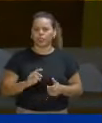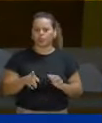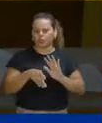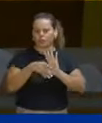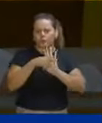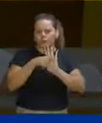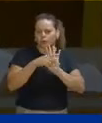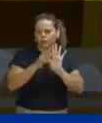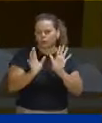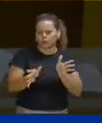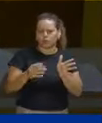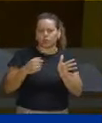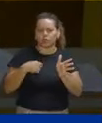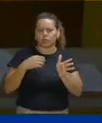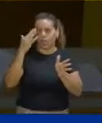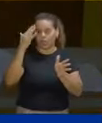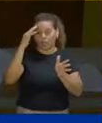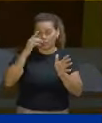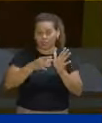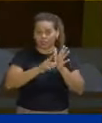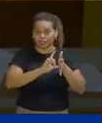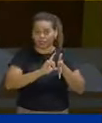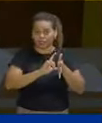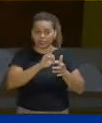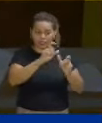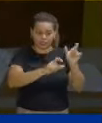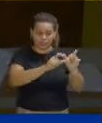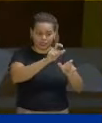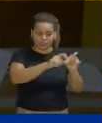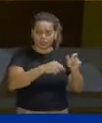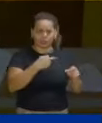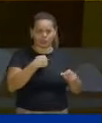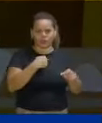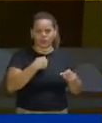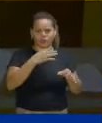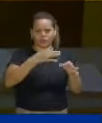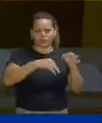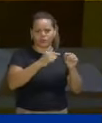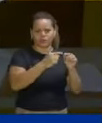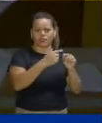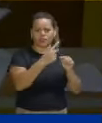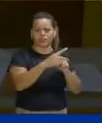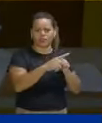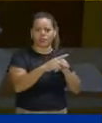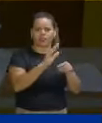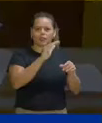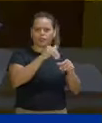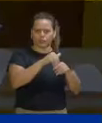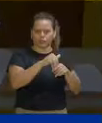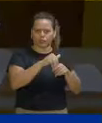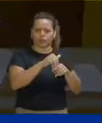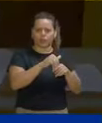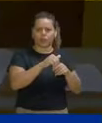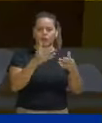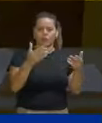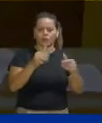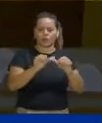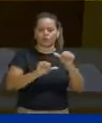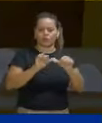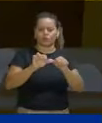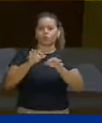sentido, que antes o entendimento é que não poderiam ser juízes eleitorais, e aí, depois